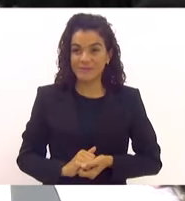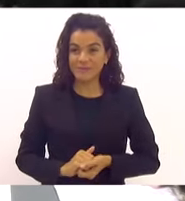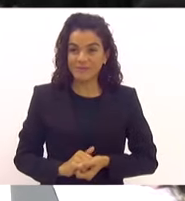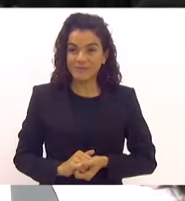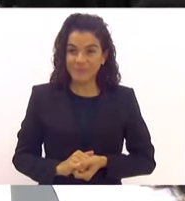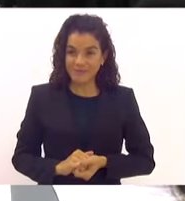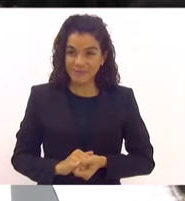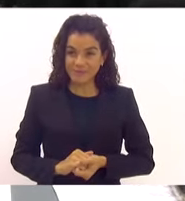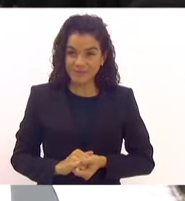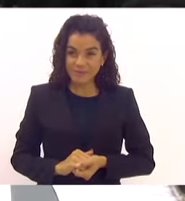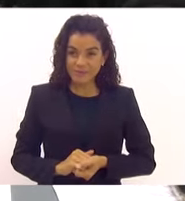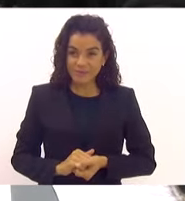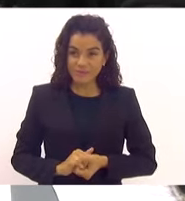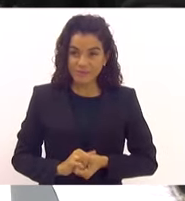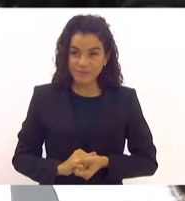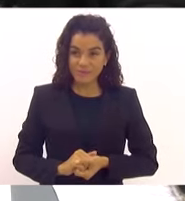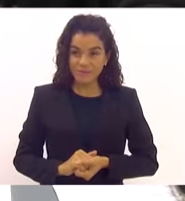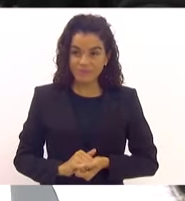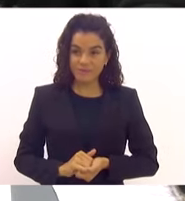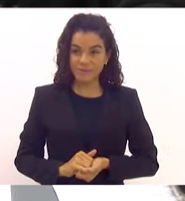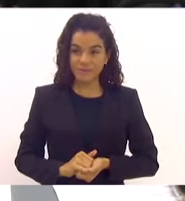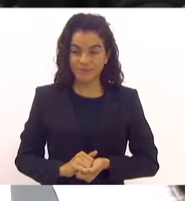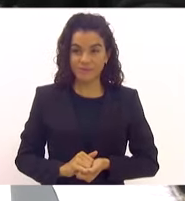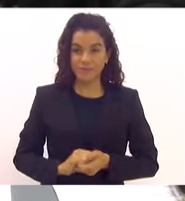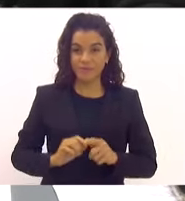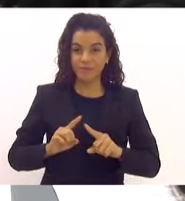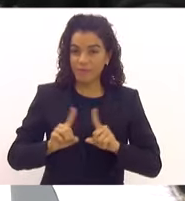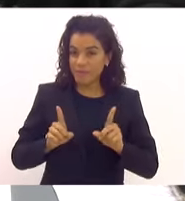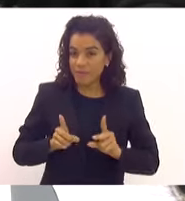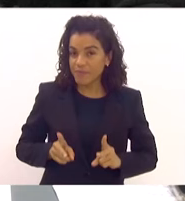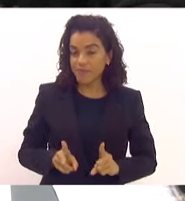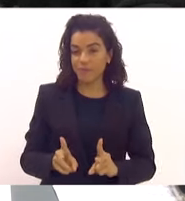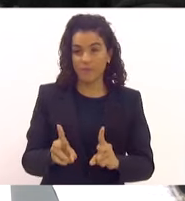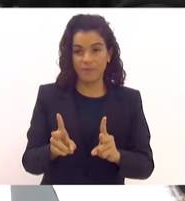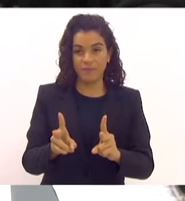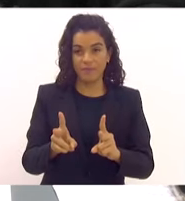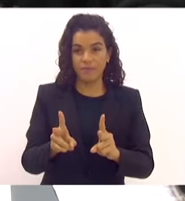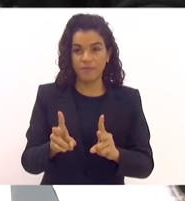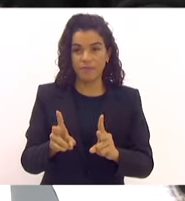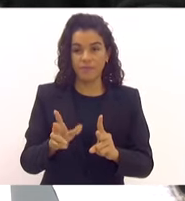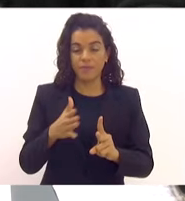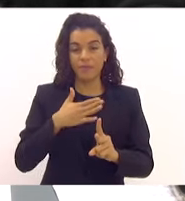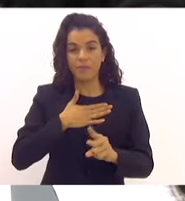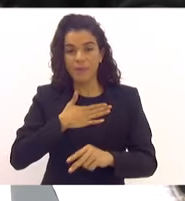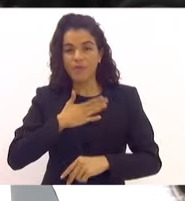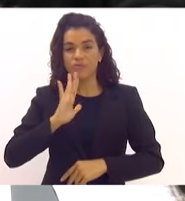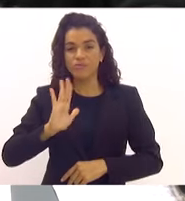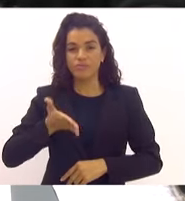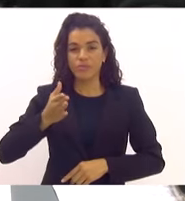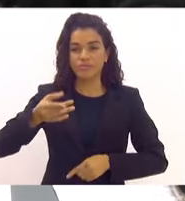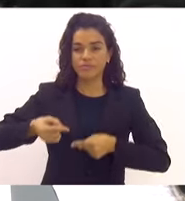É bom, mas, continuando. Mas eu já discuti,